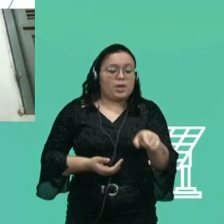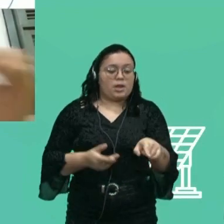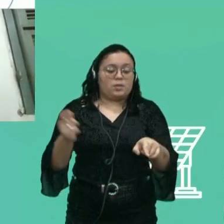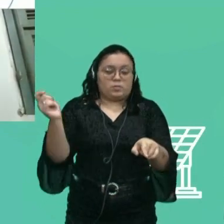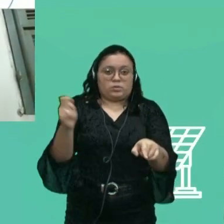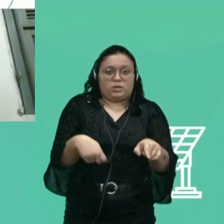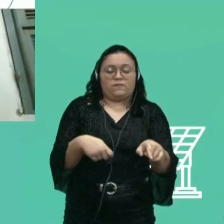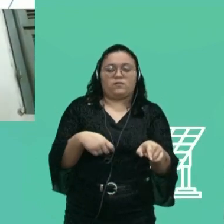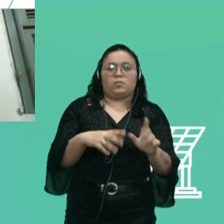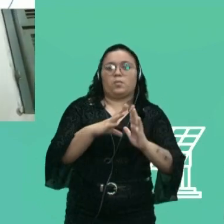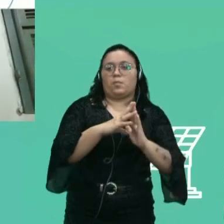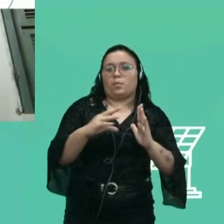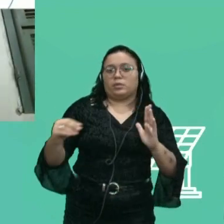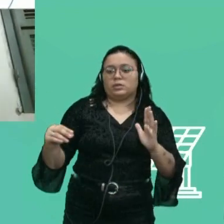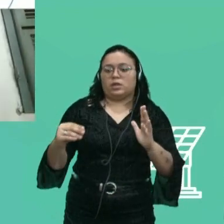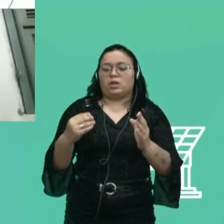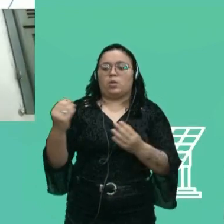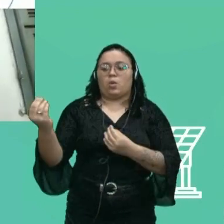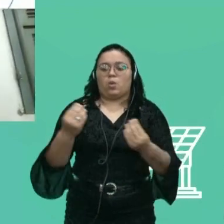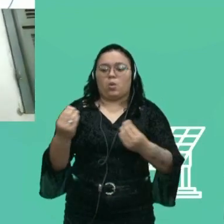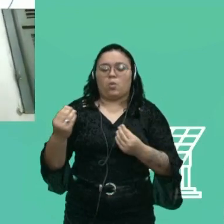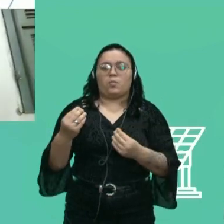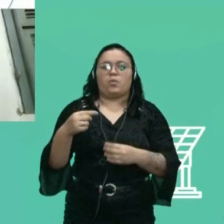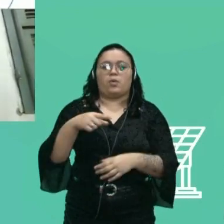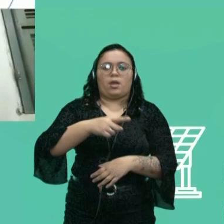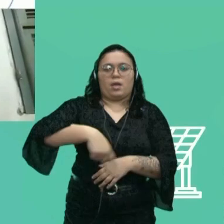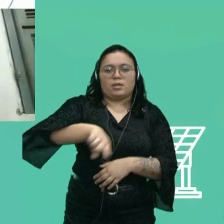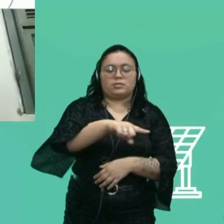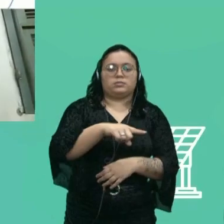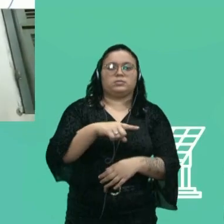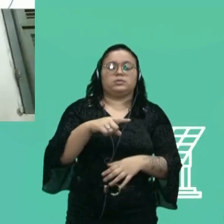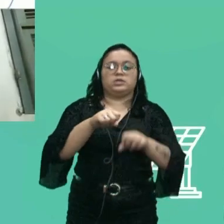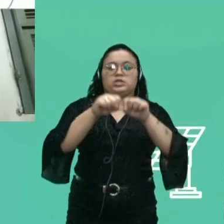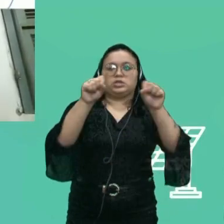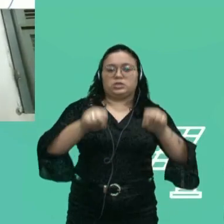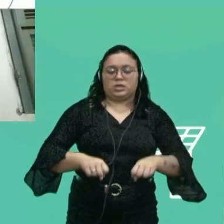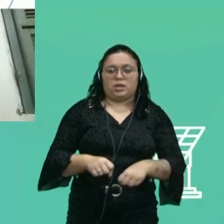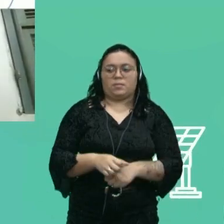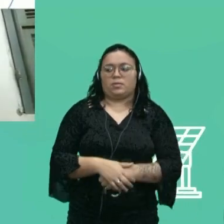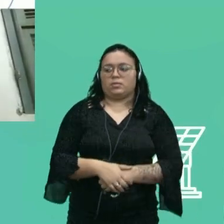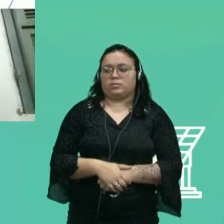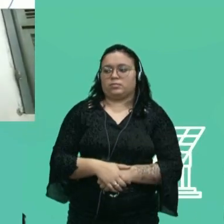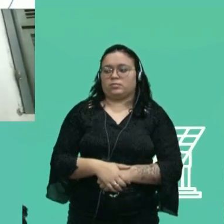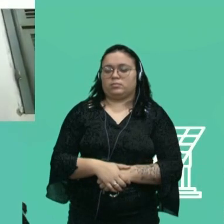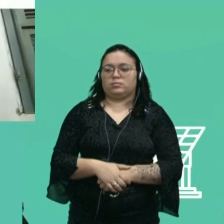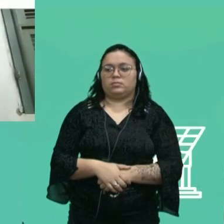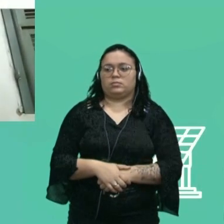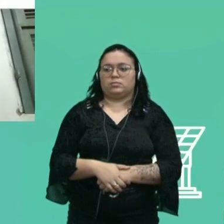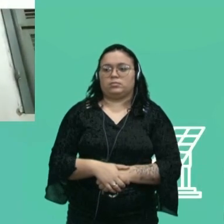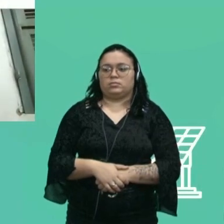modelos computacionais, como o modelo de gestão anaeróbia, e até mesmo a avaliação do ciclo de vida.